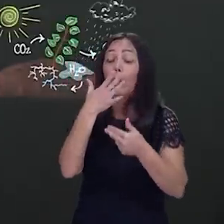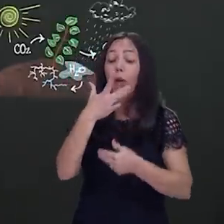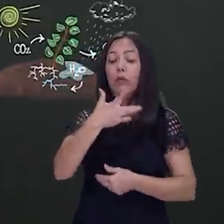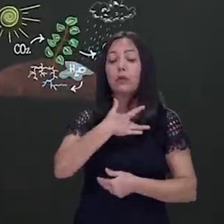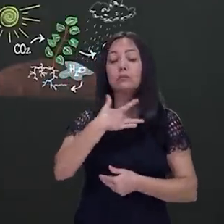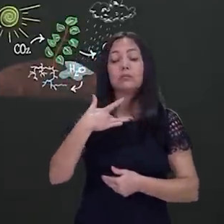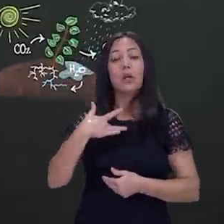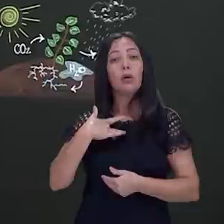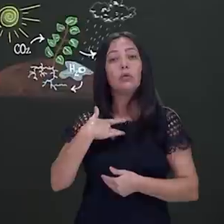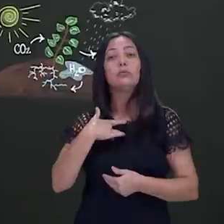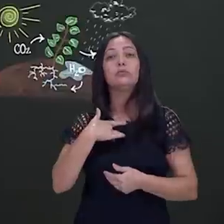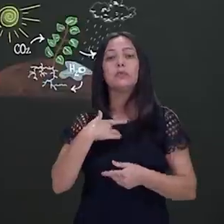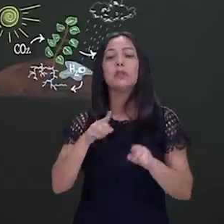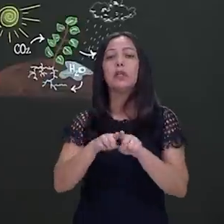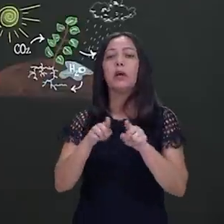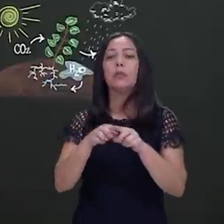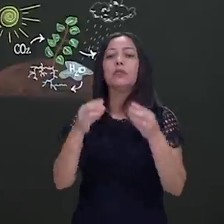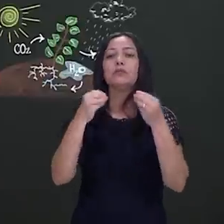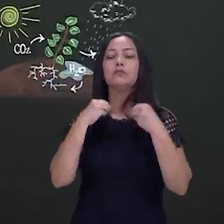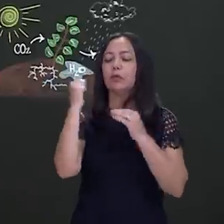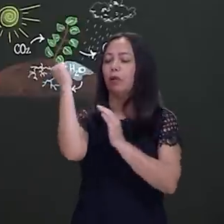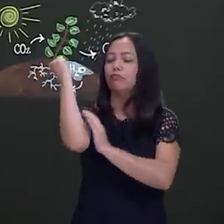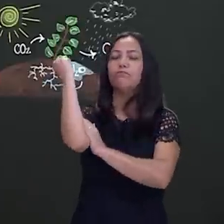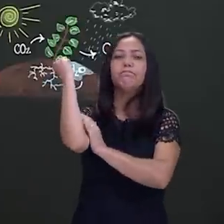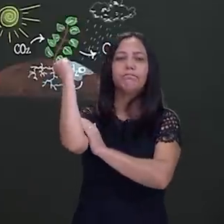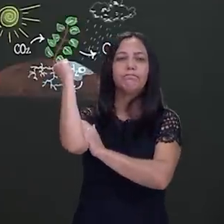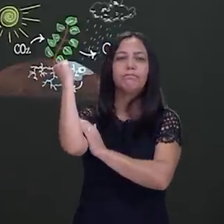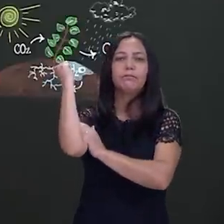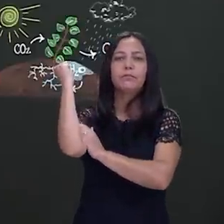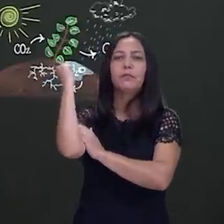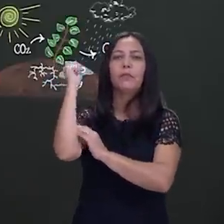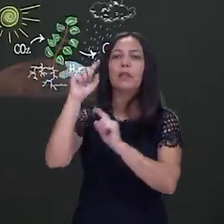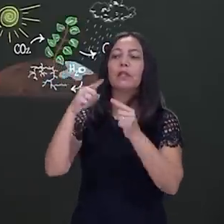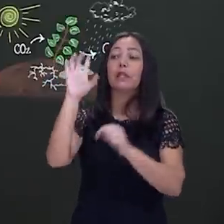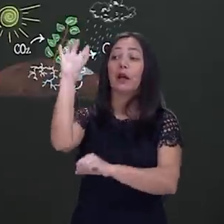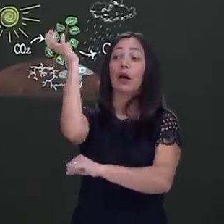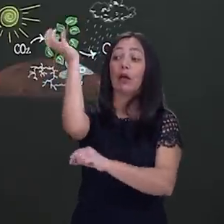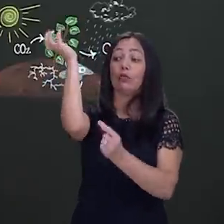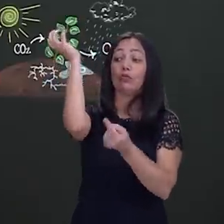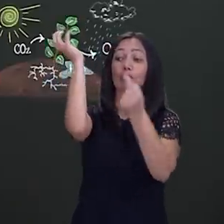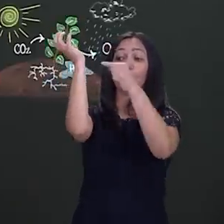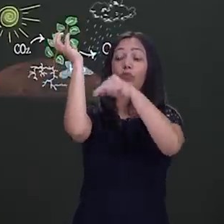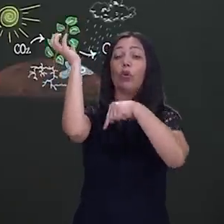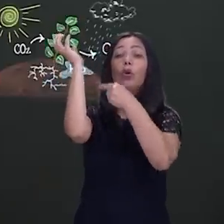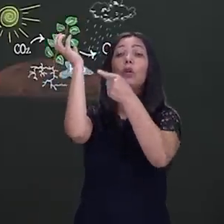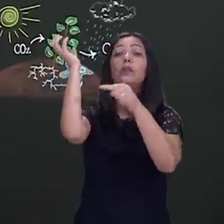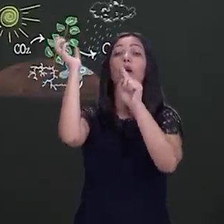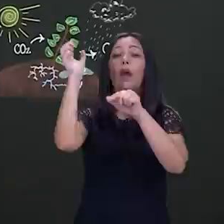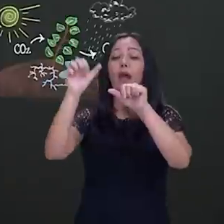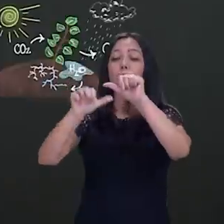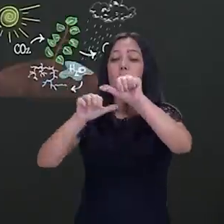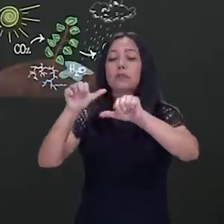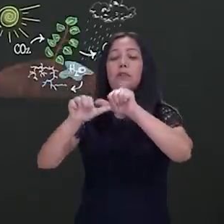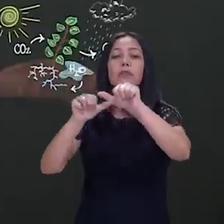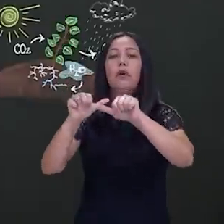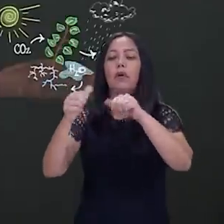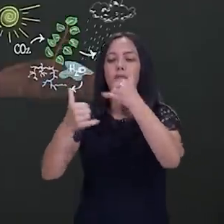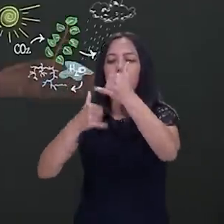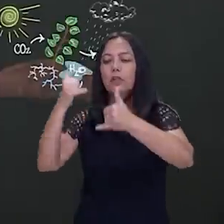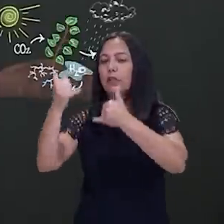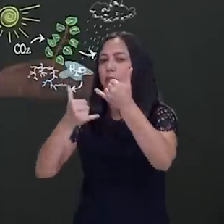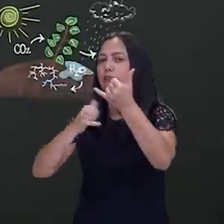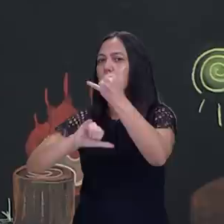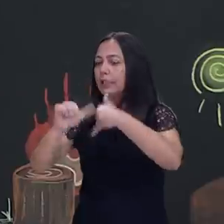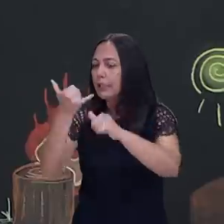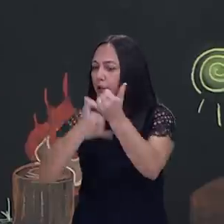vai servir de energia para a planta e para a gente que vai comer. Então, fotossíntese é a transformação química, uma das mais